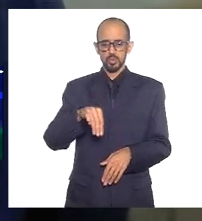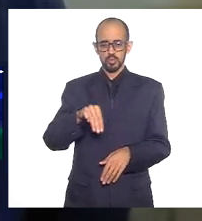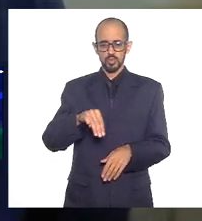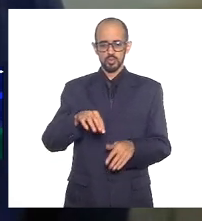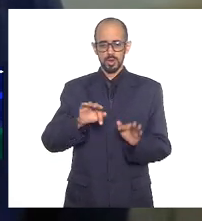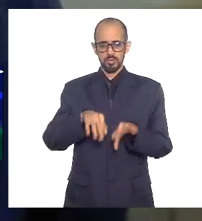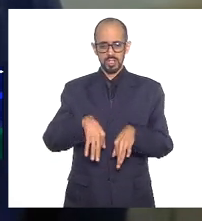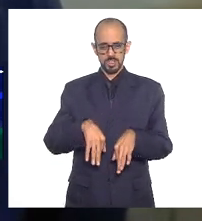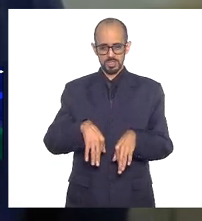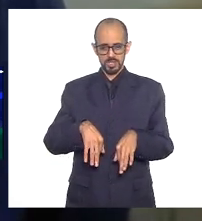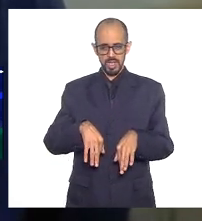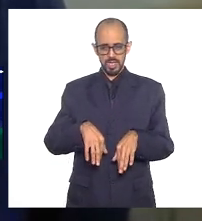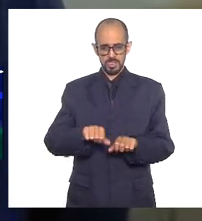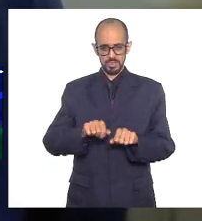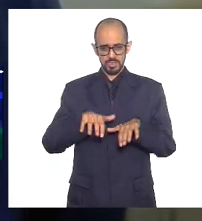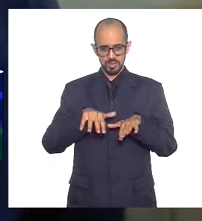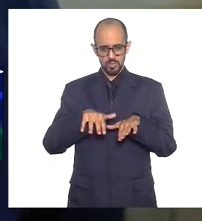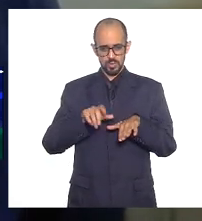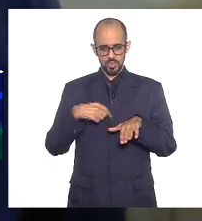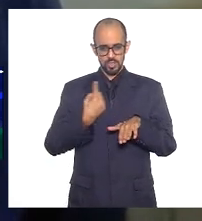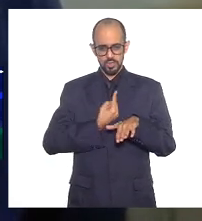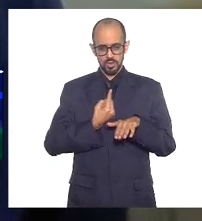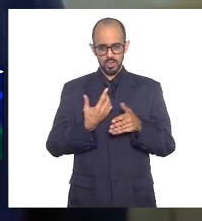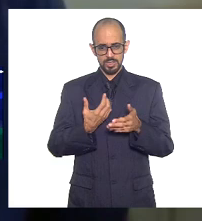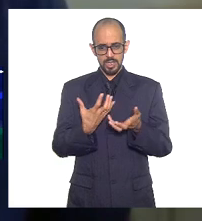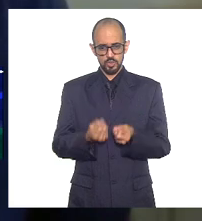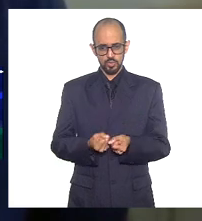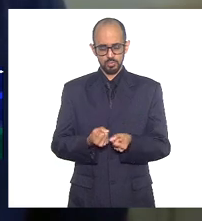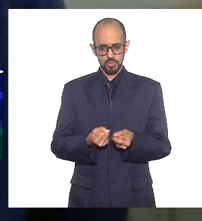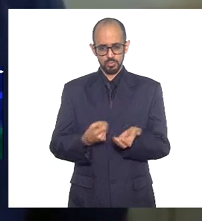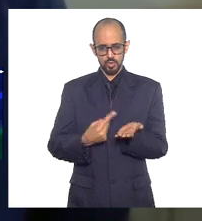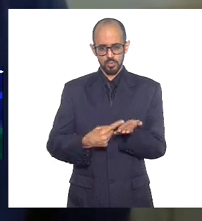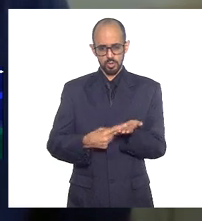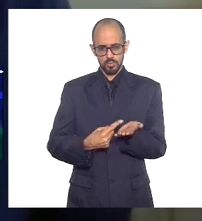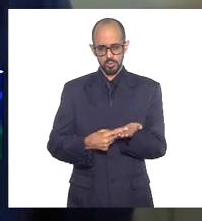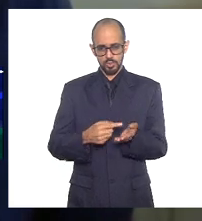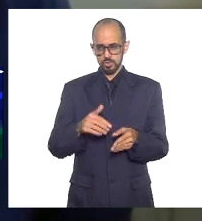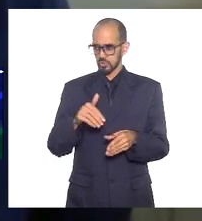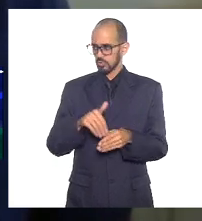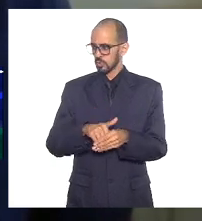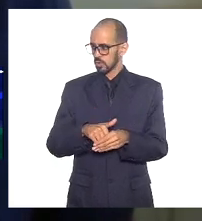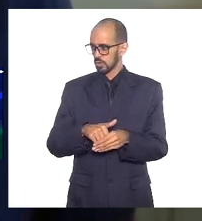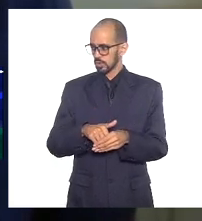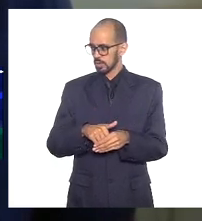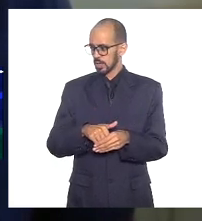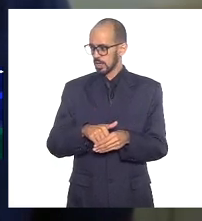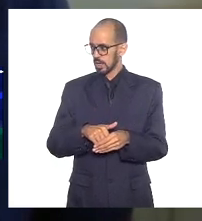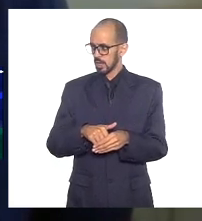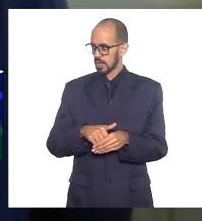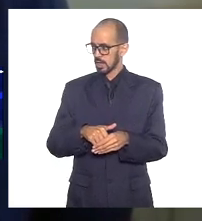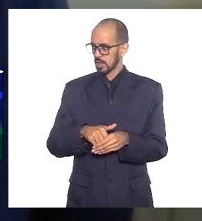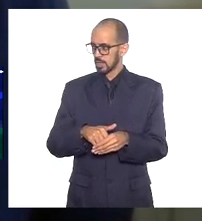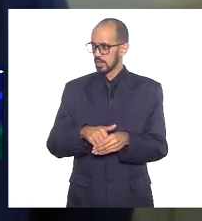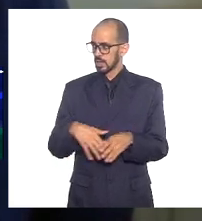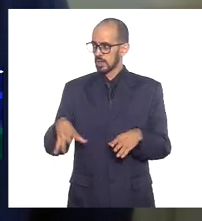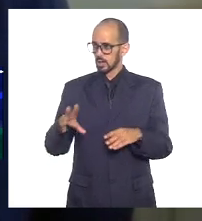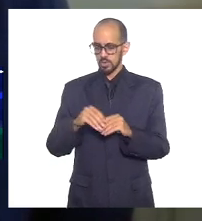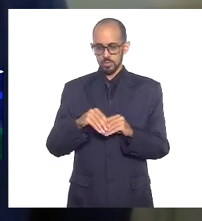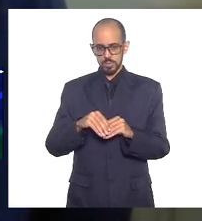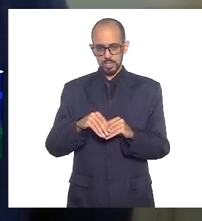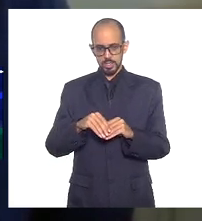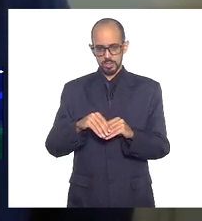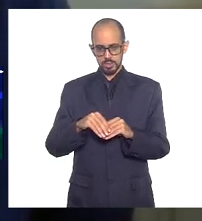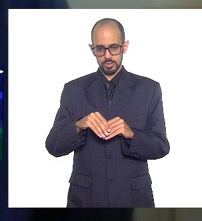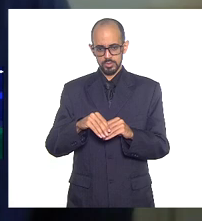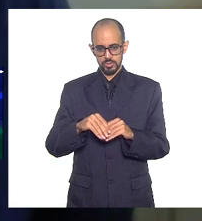assumimos um compromisso senhor presidente na CCJ de votar a aglutinação que houve do projeto